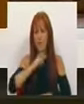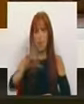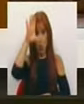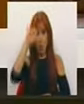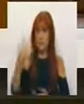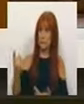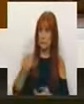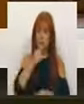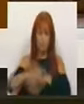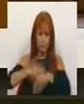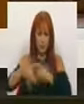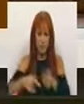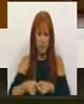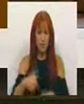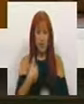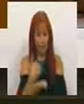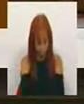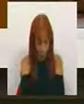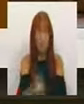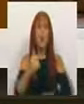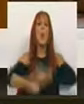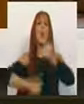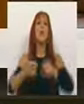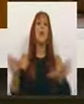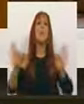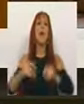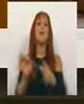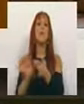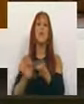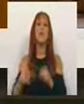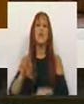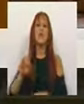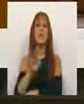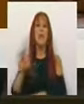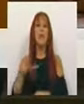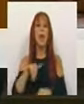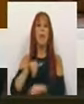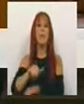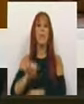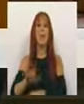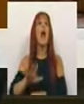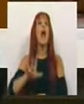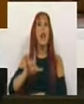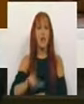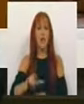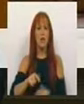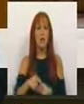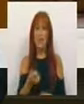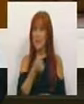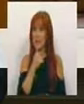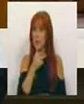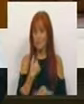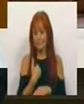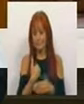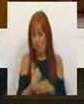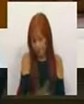governo decidiu avançar para o concurso para mais elementos do sexo no aeroporto da portela uma visão